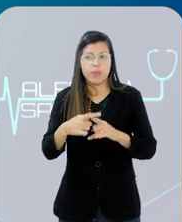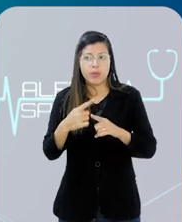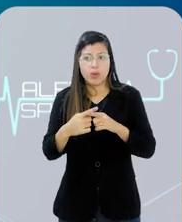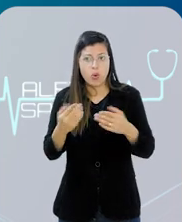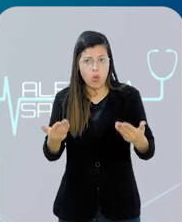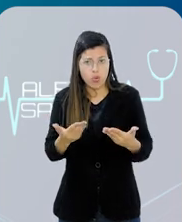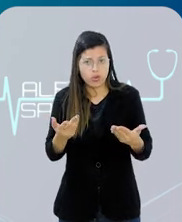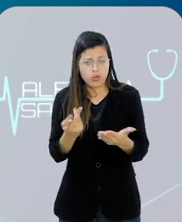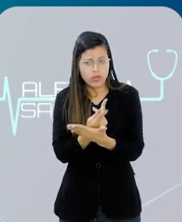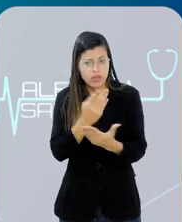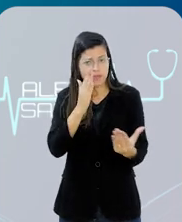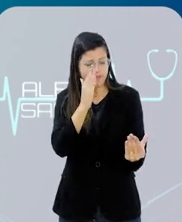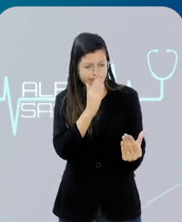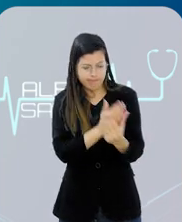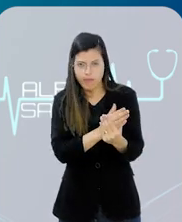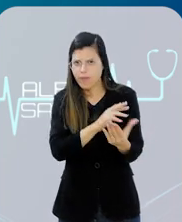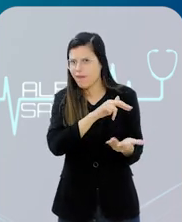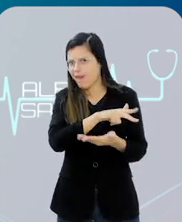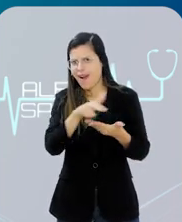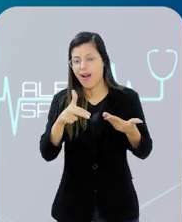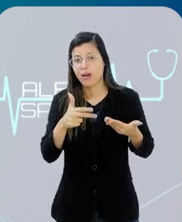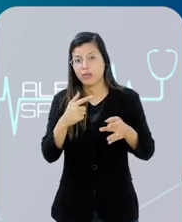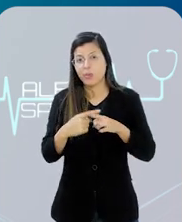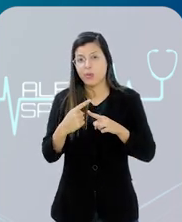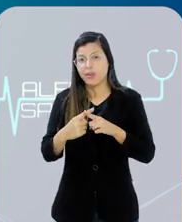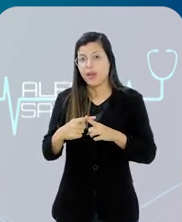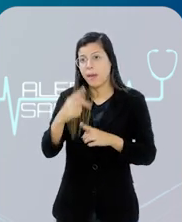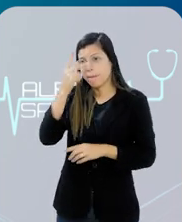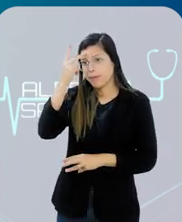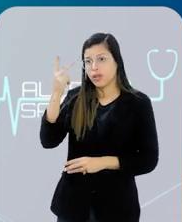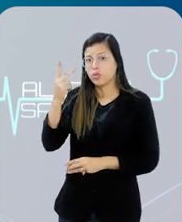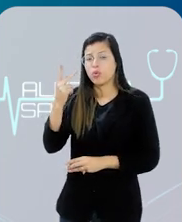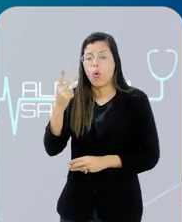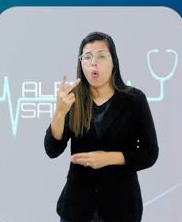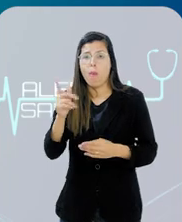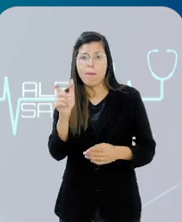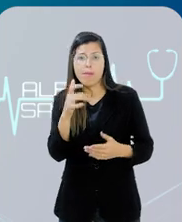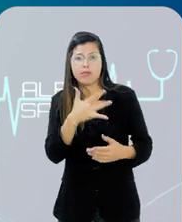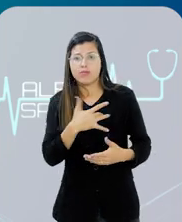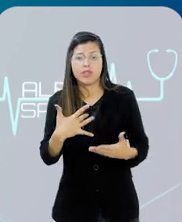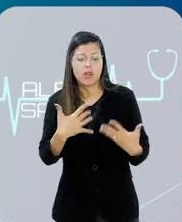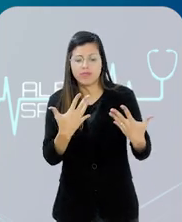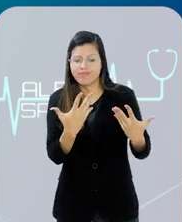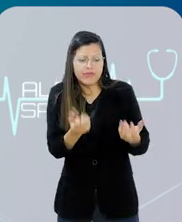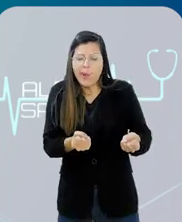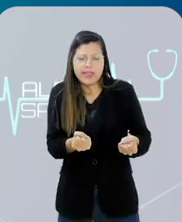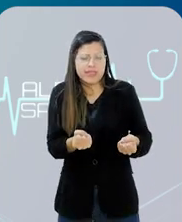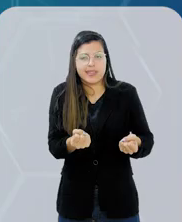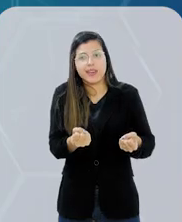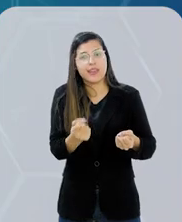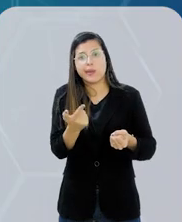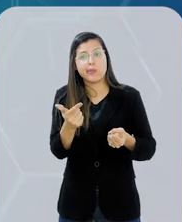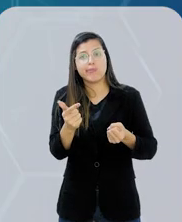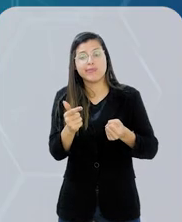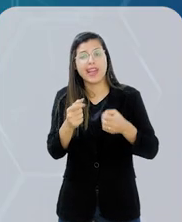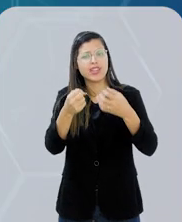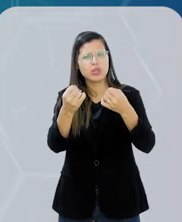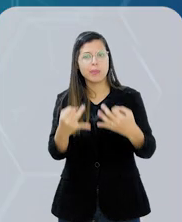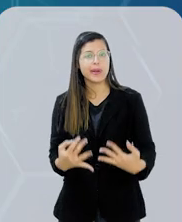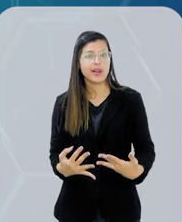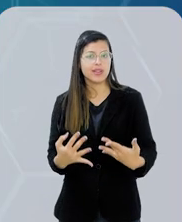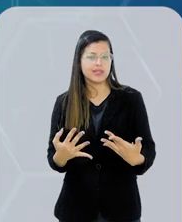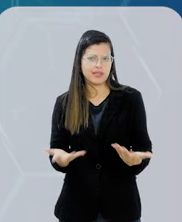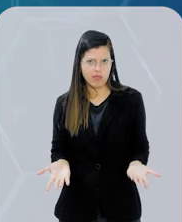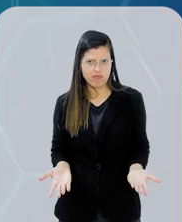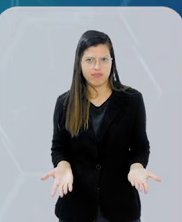muito à judicialização é que a paciente acaba tendo a negativa sem uma grande justificativa por que aquilo foi